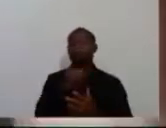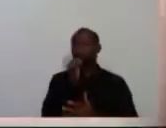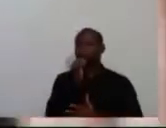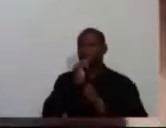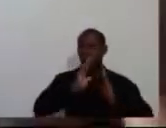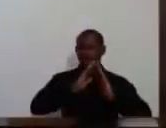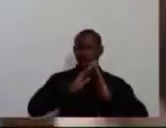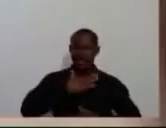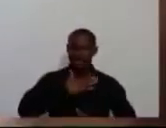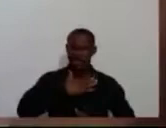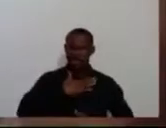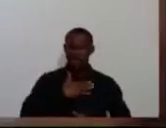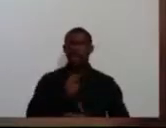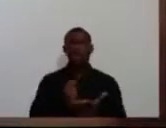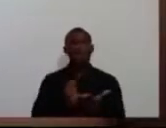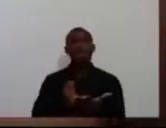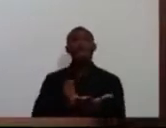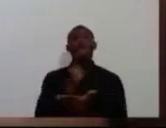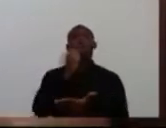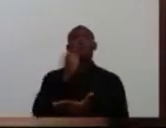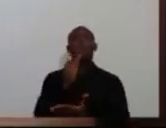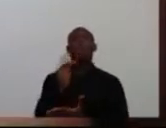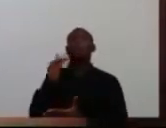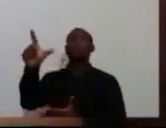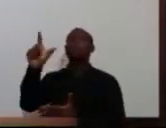tá? Mas eu vou lá na Centauro comprar